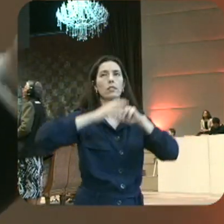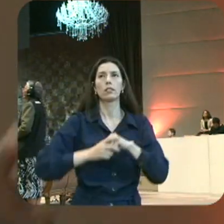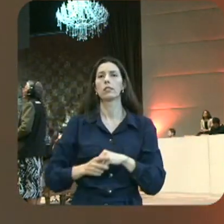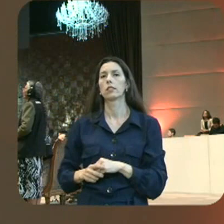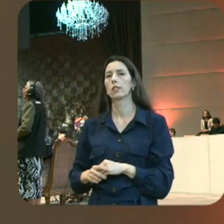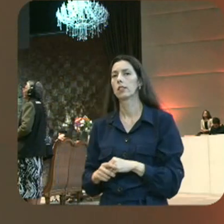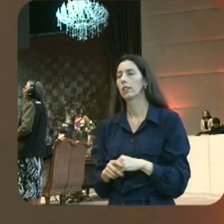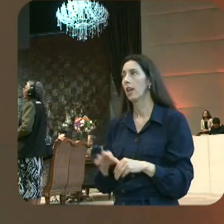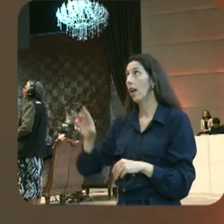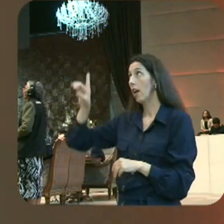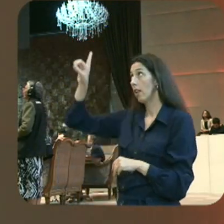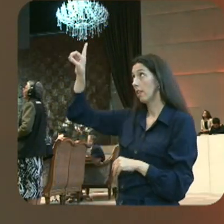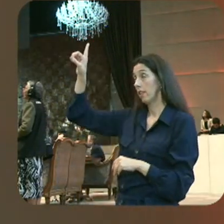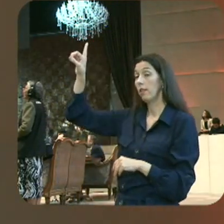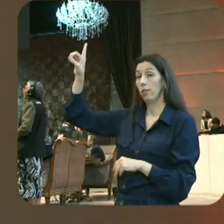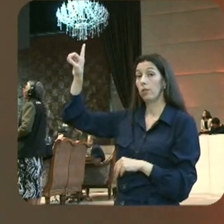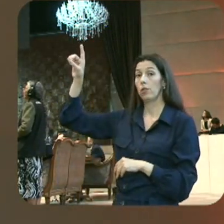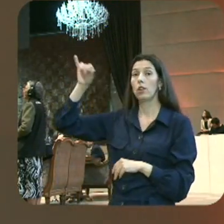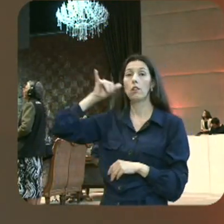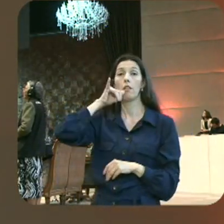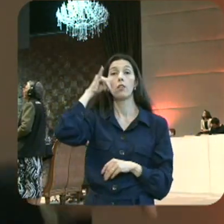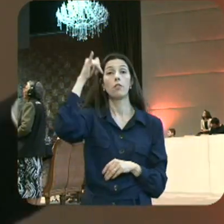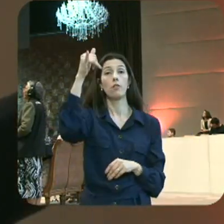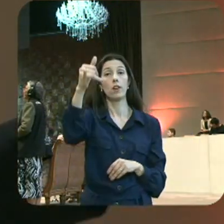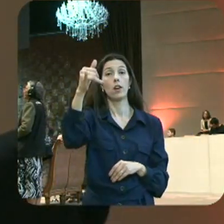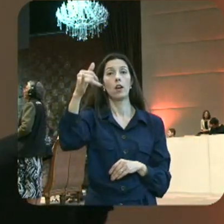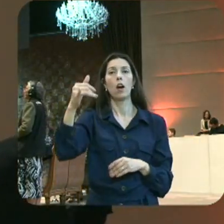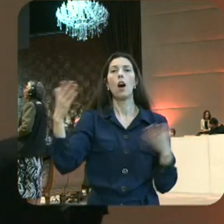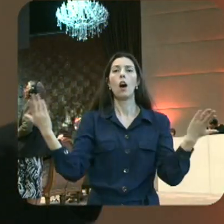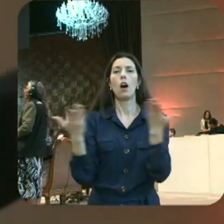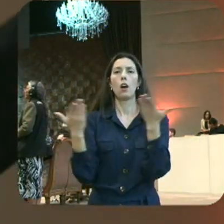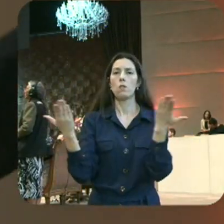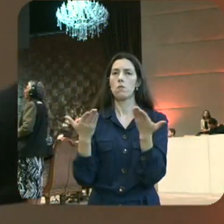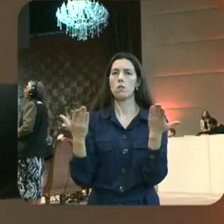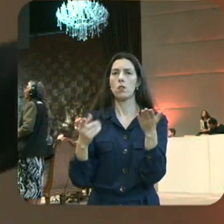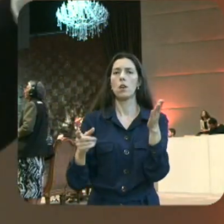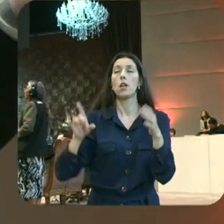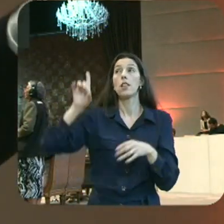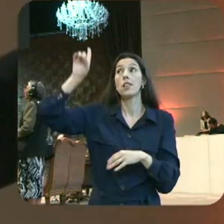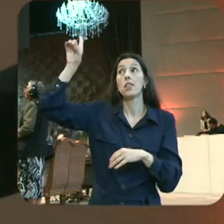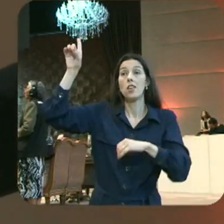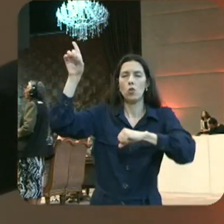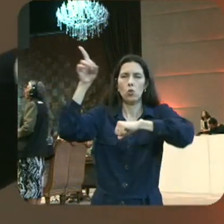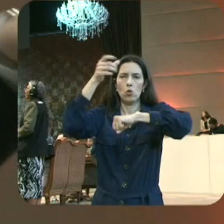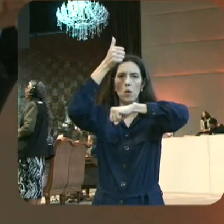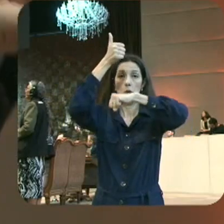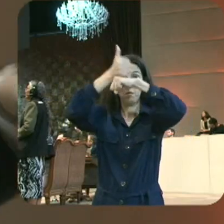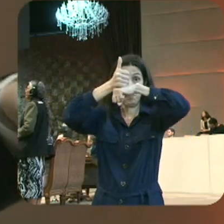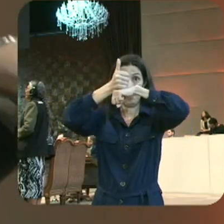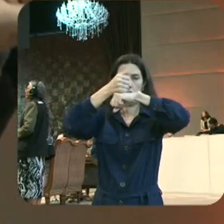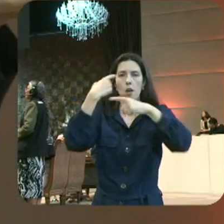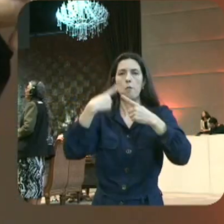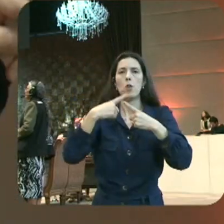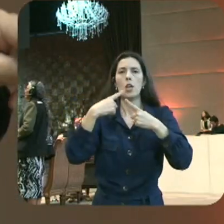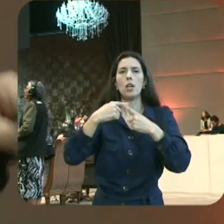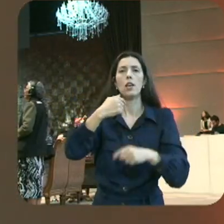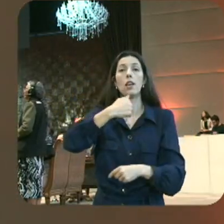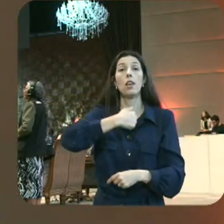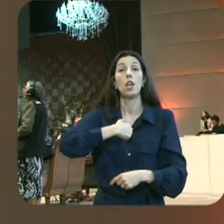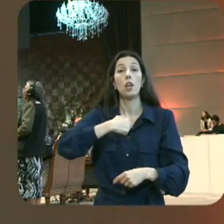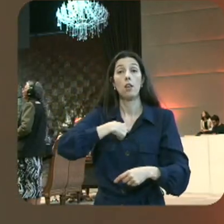me coloca em primeiro lugar, porque eu vou transformar o vale da desgraça na porta